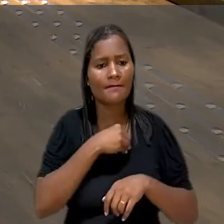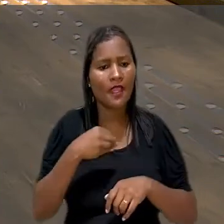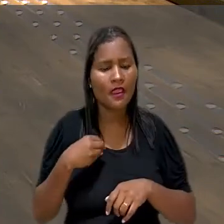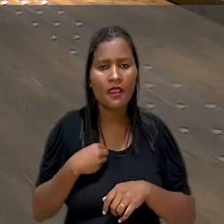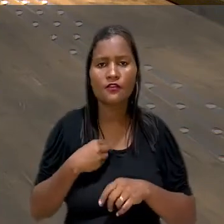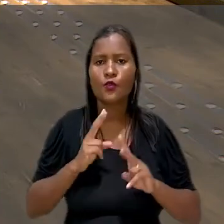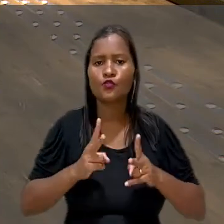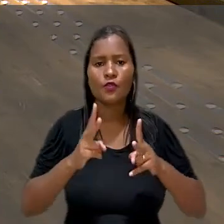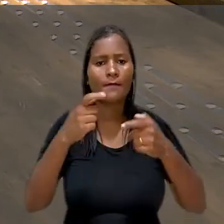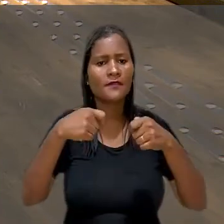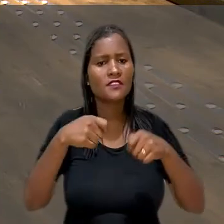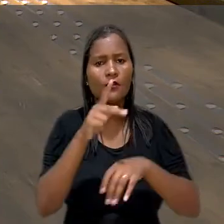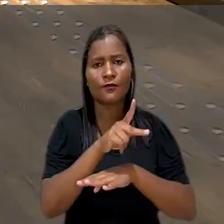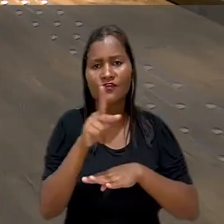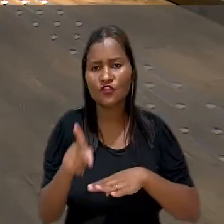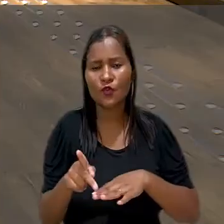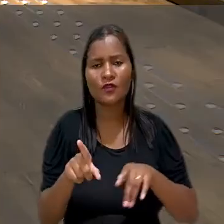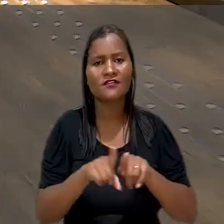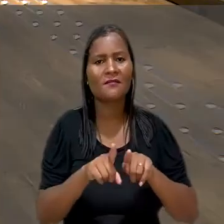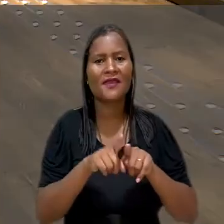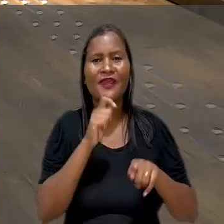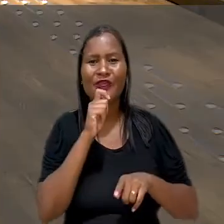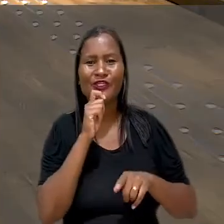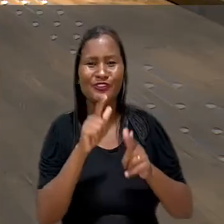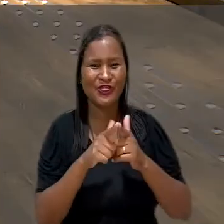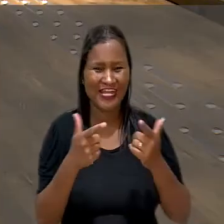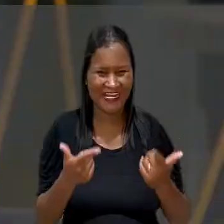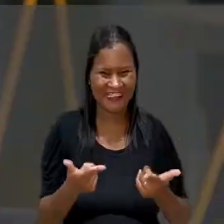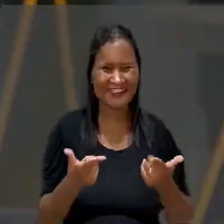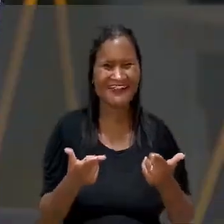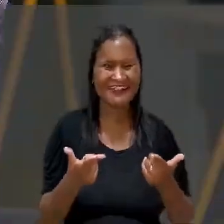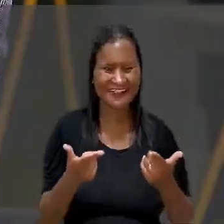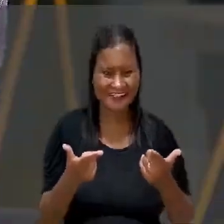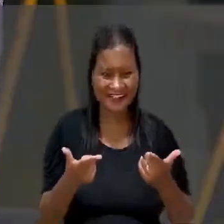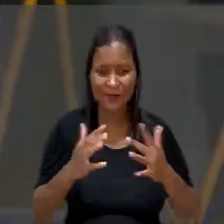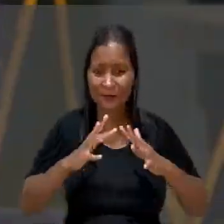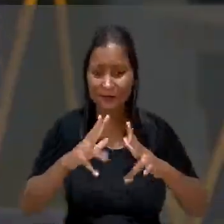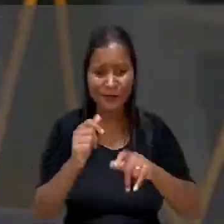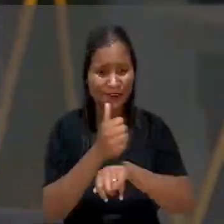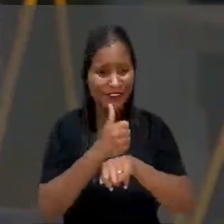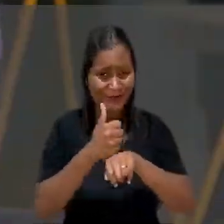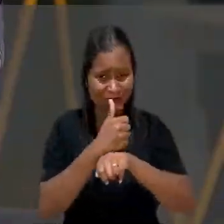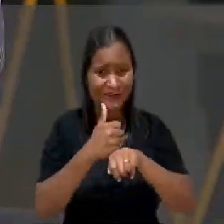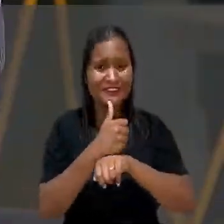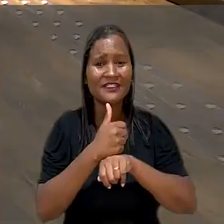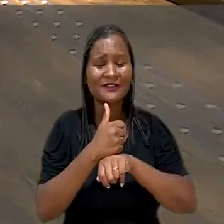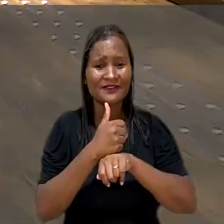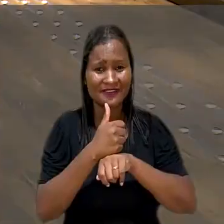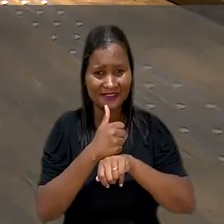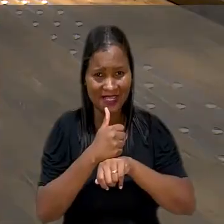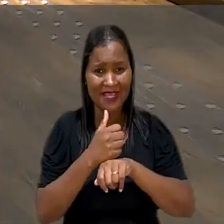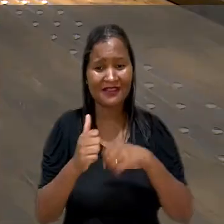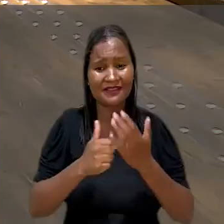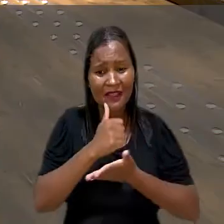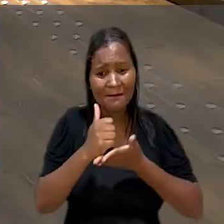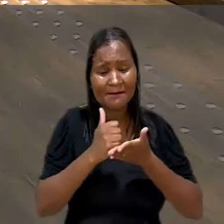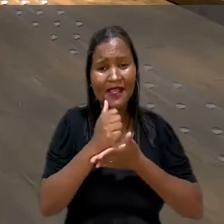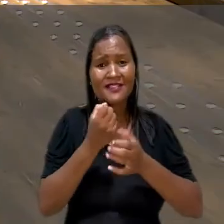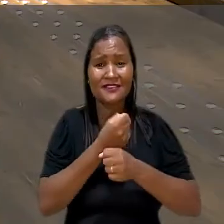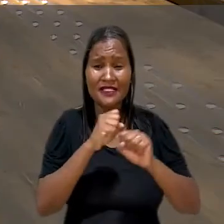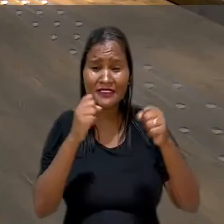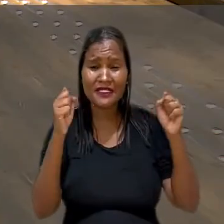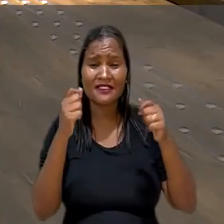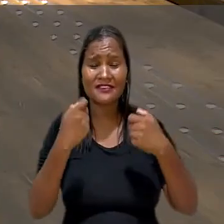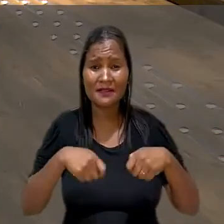médicos, vão continuar precisando de professores, De jornalistas? de jornalistas. Então, todas essas profissões que estão na base